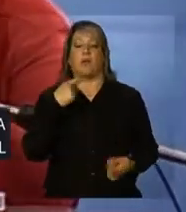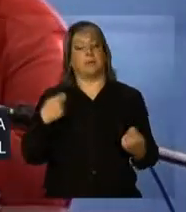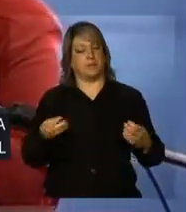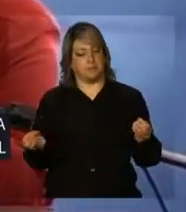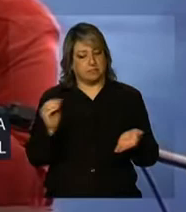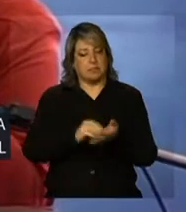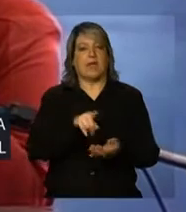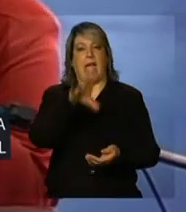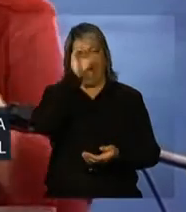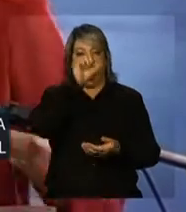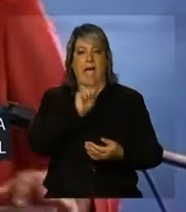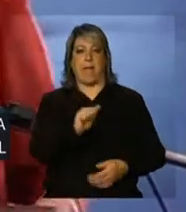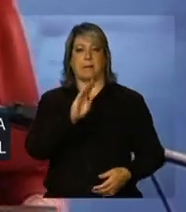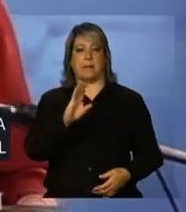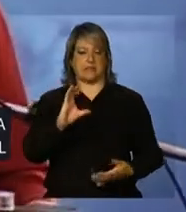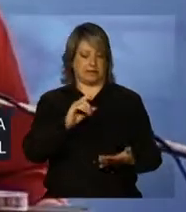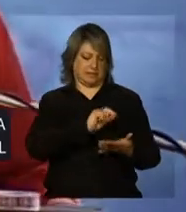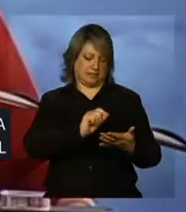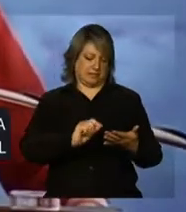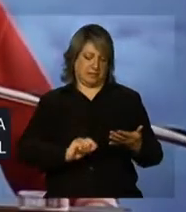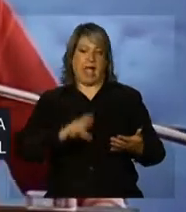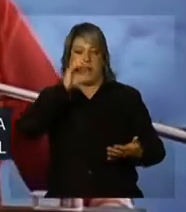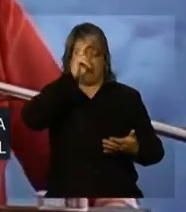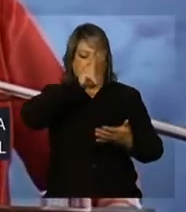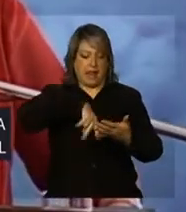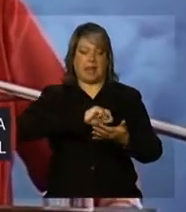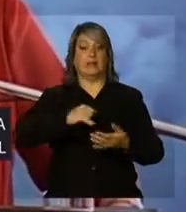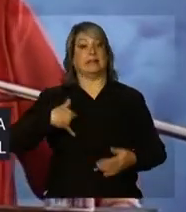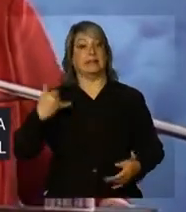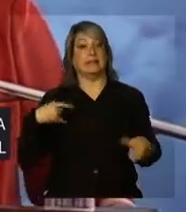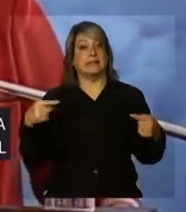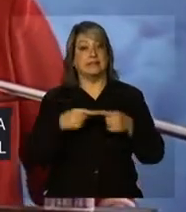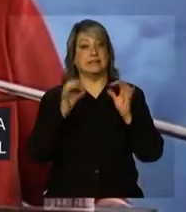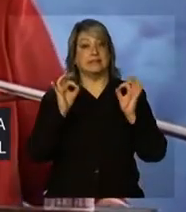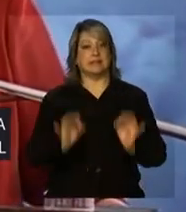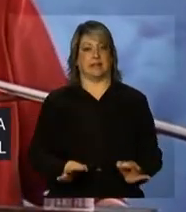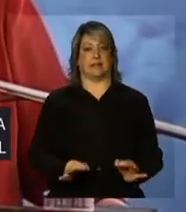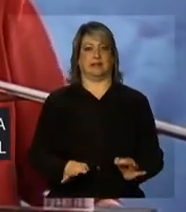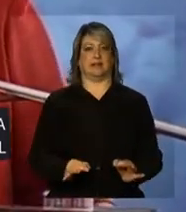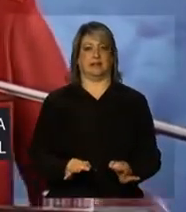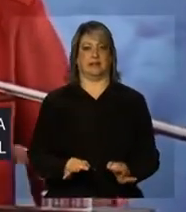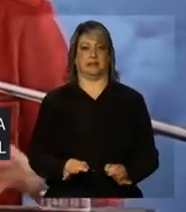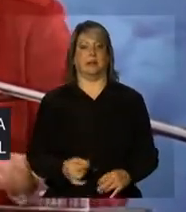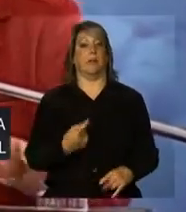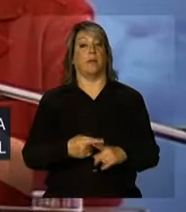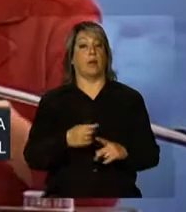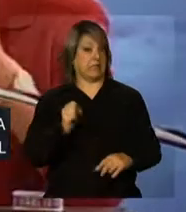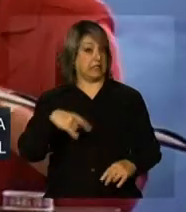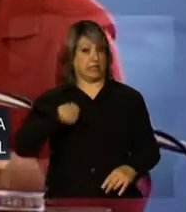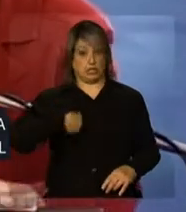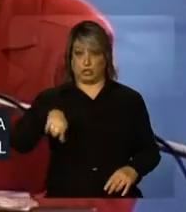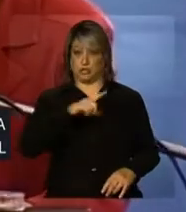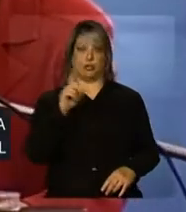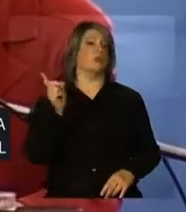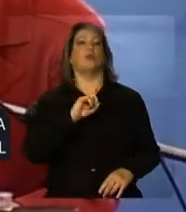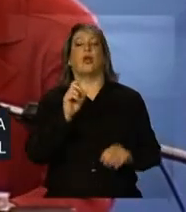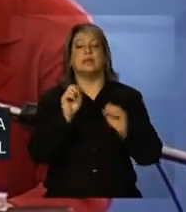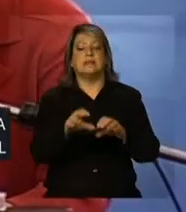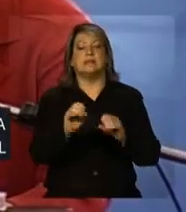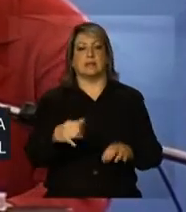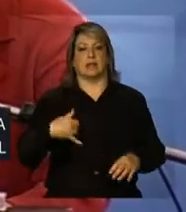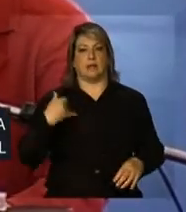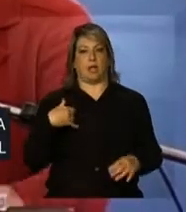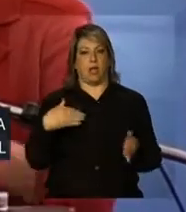preciso alfabetizar as crianças brasileiras na idade certa é porque se a gente não alfabetizar uma criança